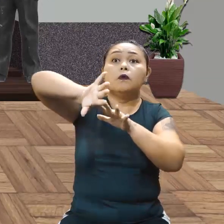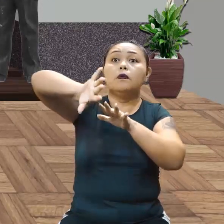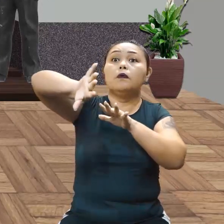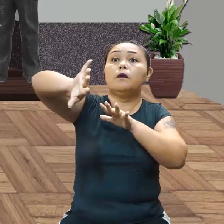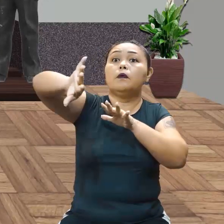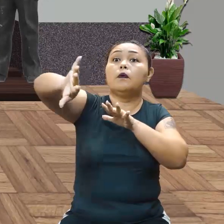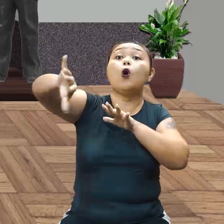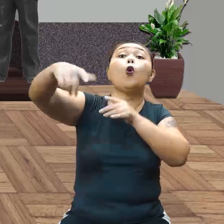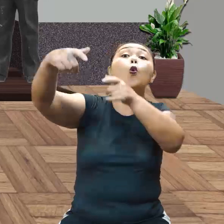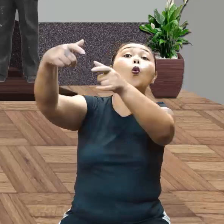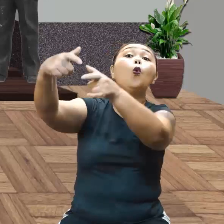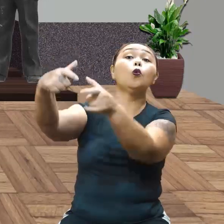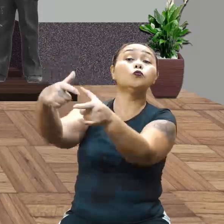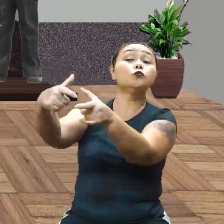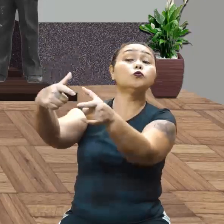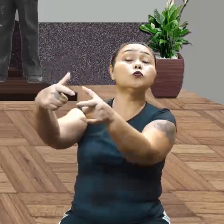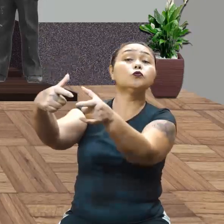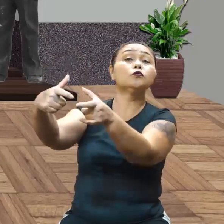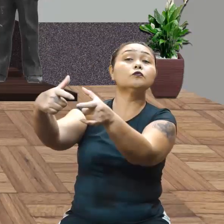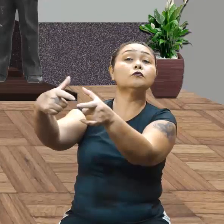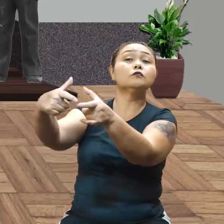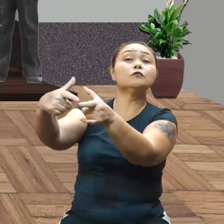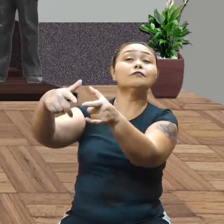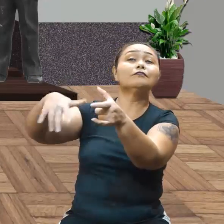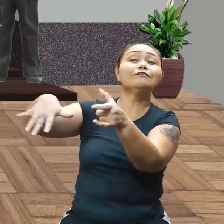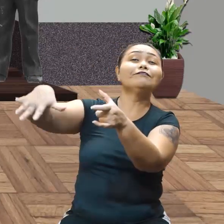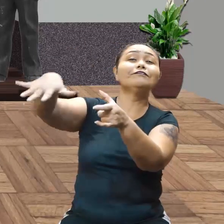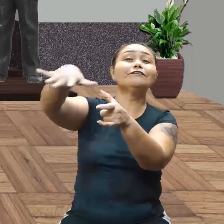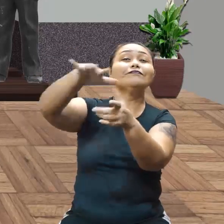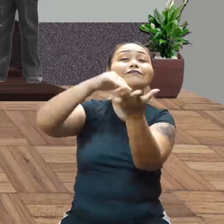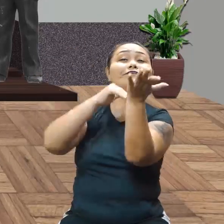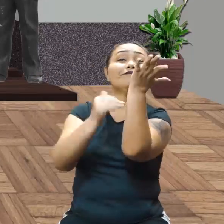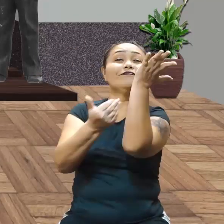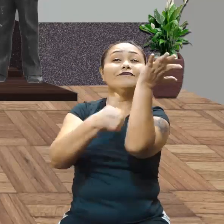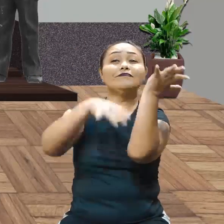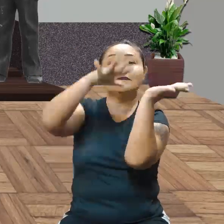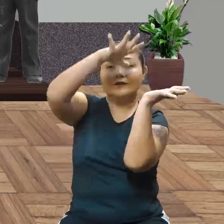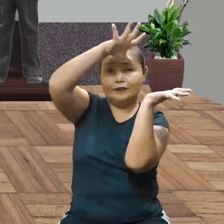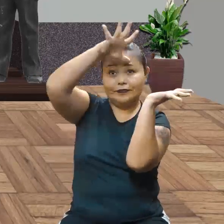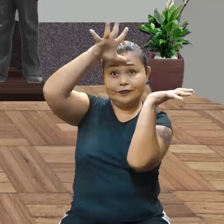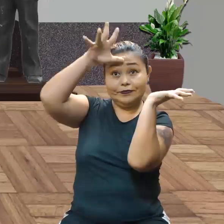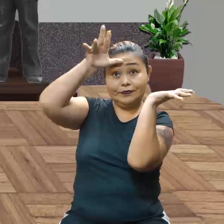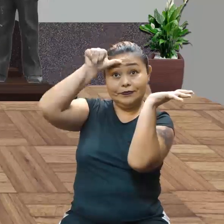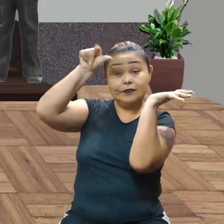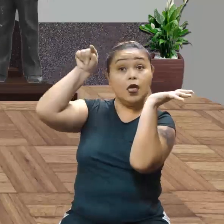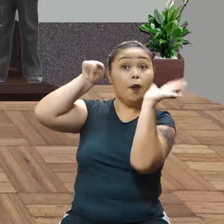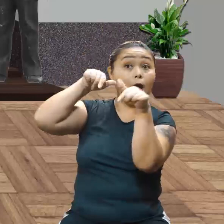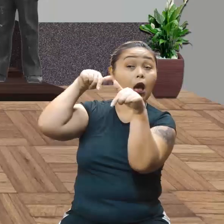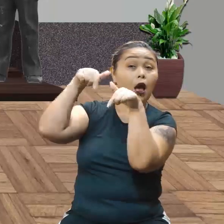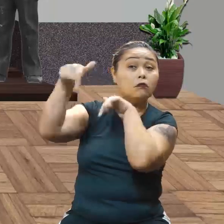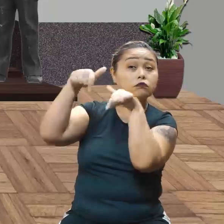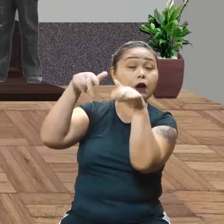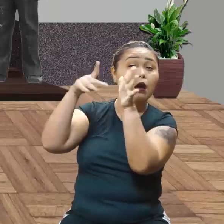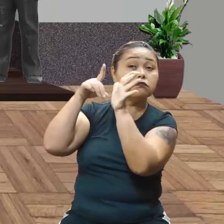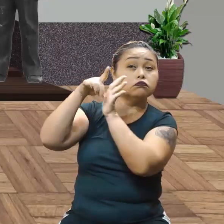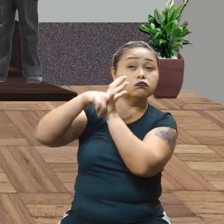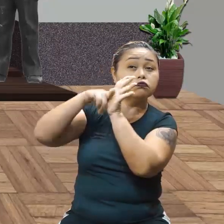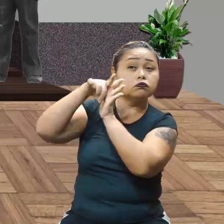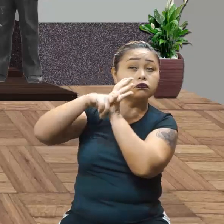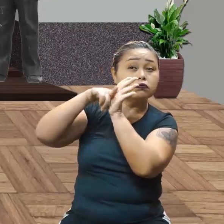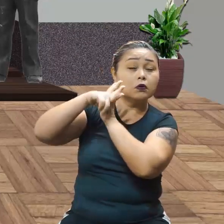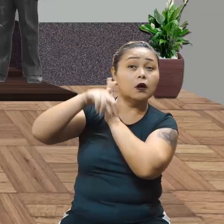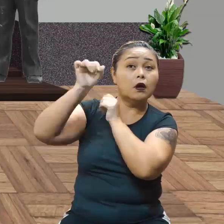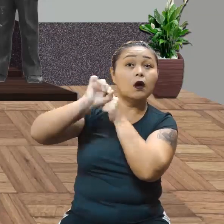Vão ser exilados aonde? Nos seringais da Amazônia. foram exilados para trabalhar na estrada de ferro Madeira